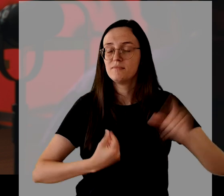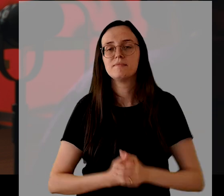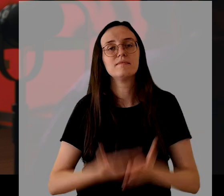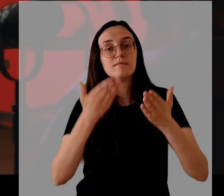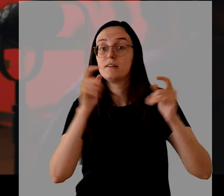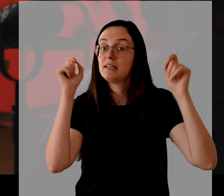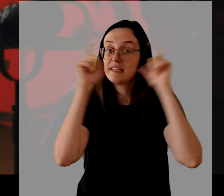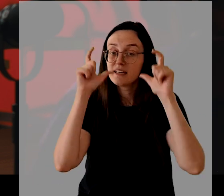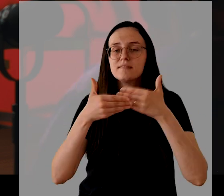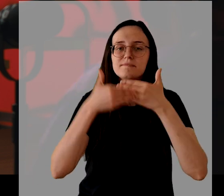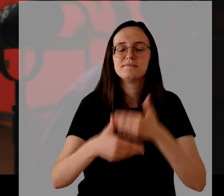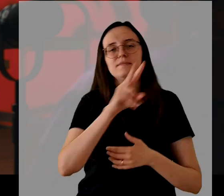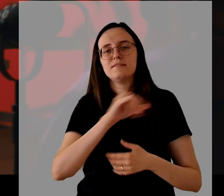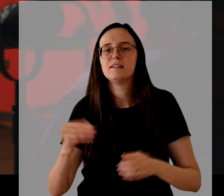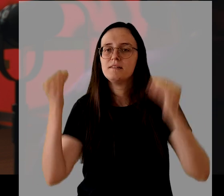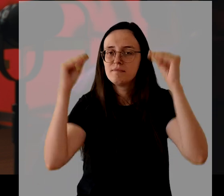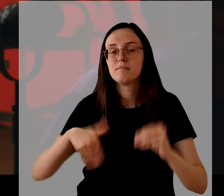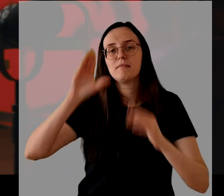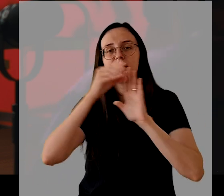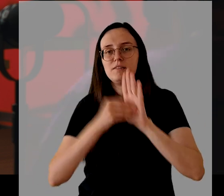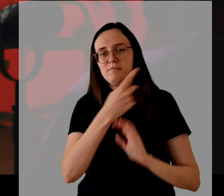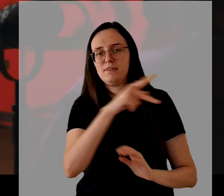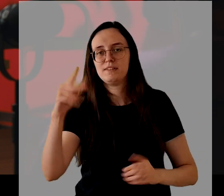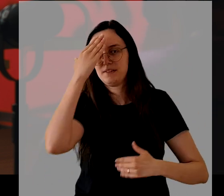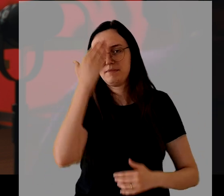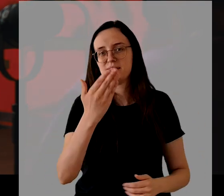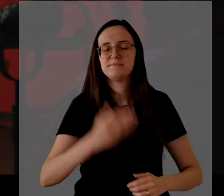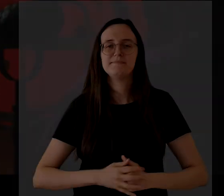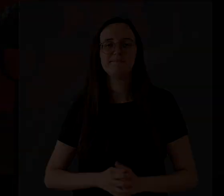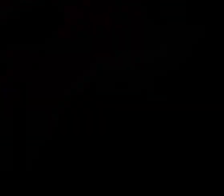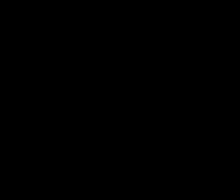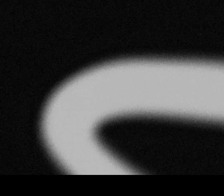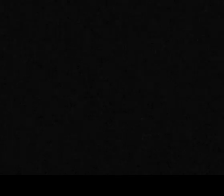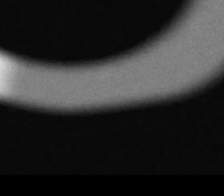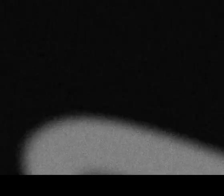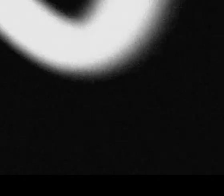fique esperto que logo mais a gente está lançando mais conteúdo aí para vocês. Obrigado.